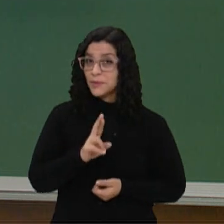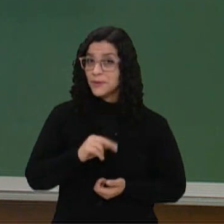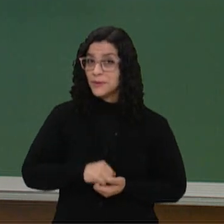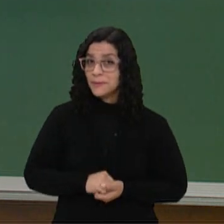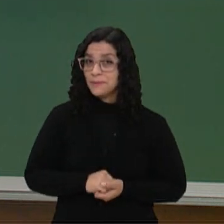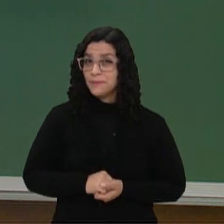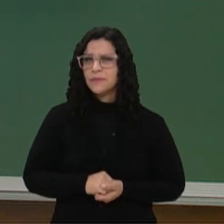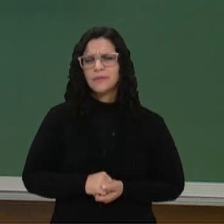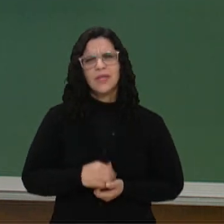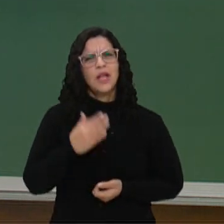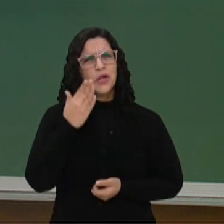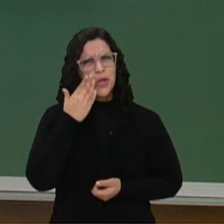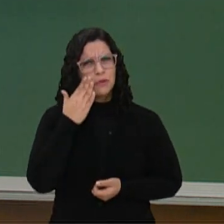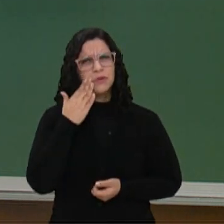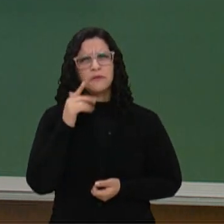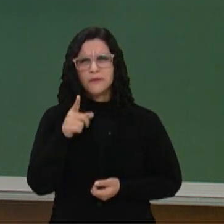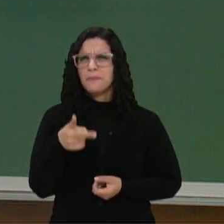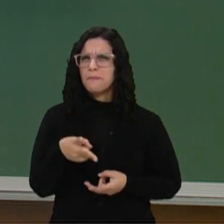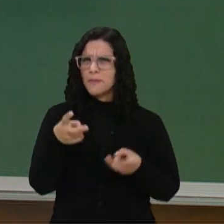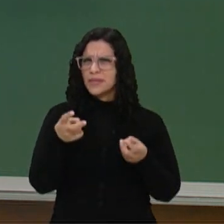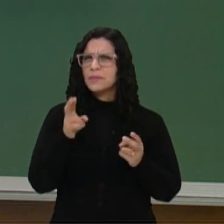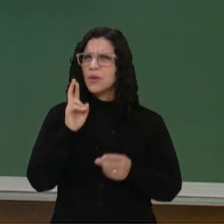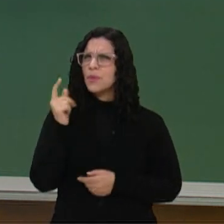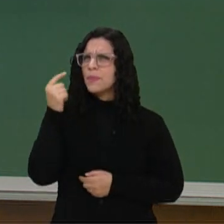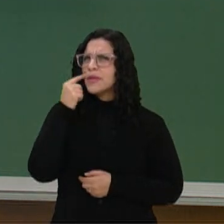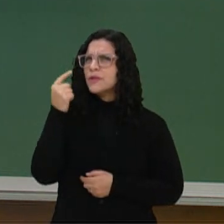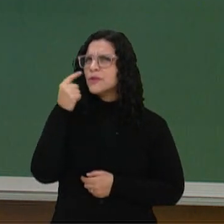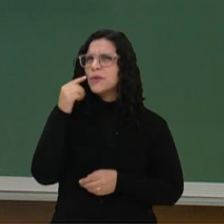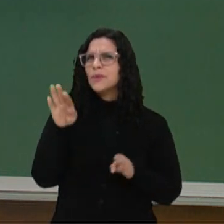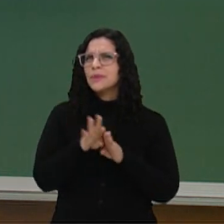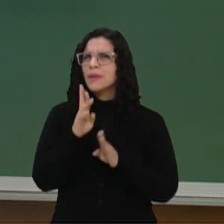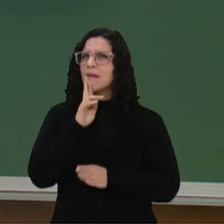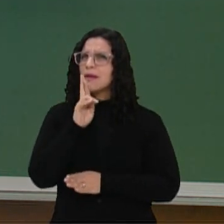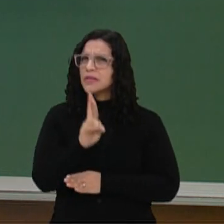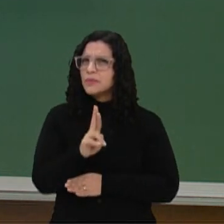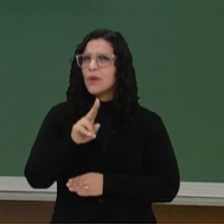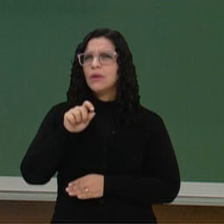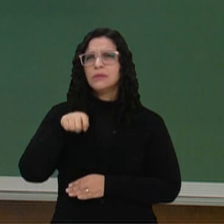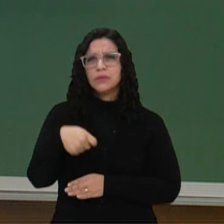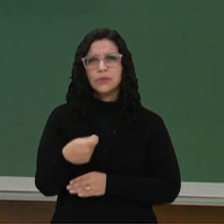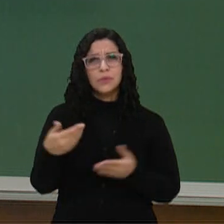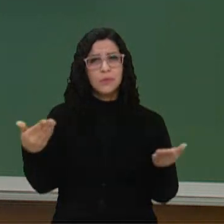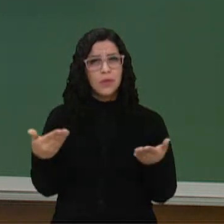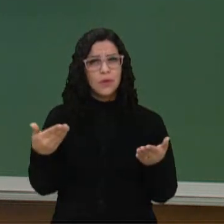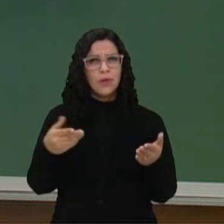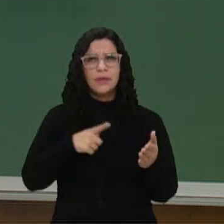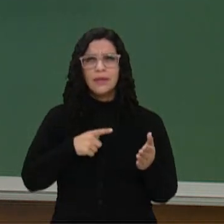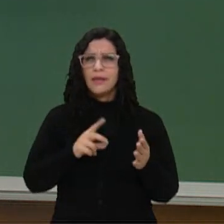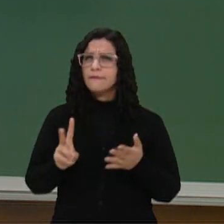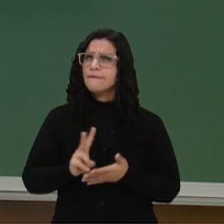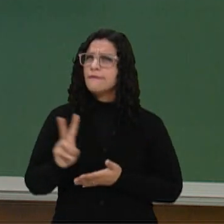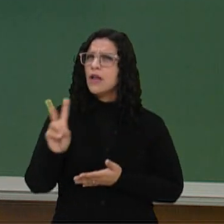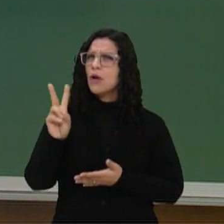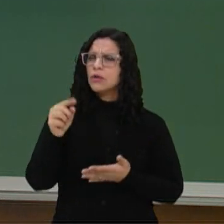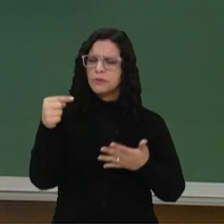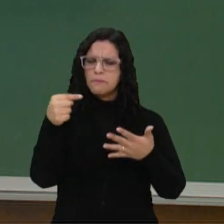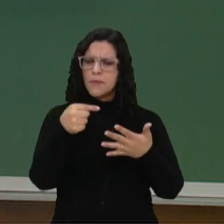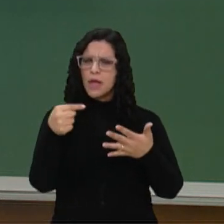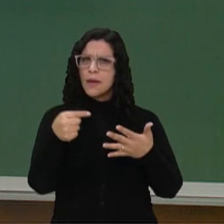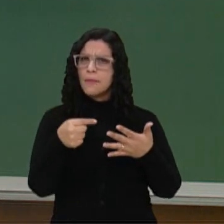respondeu, garanto que você deve ter pensado e colocado aí na resposta uma série de valores que